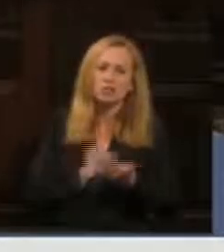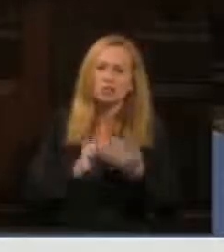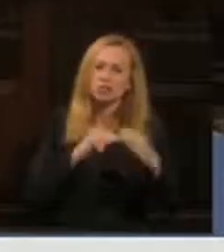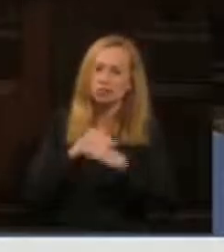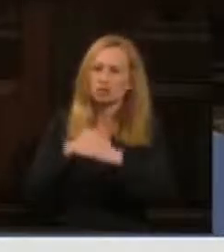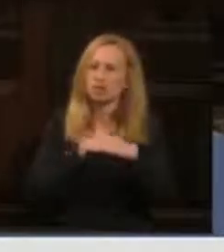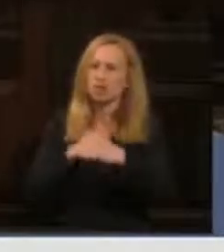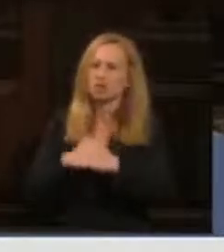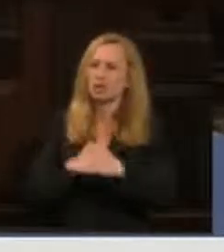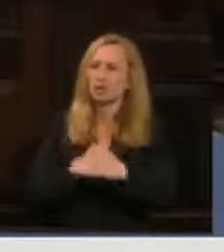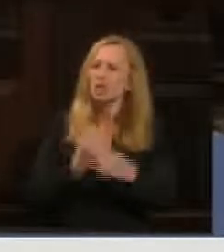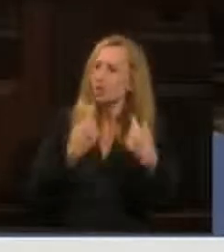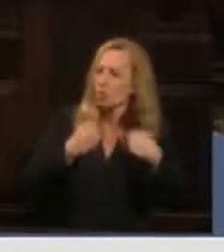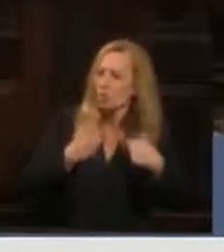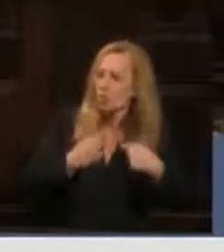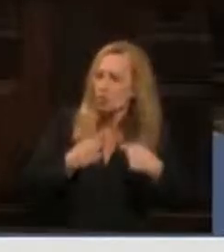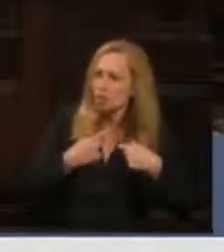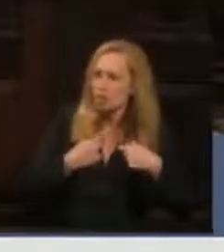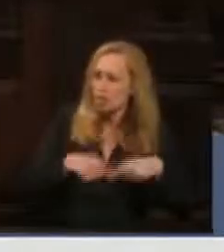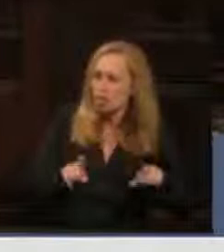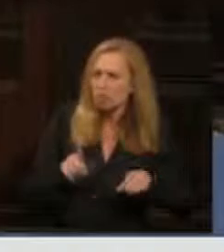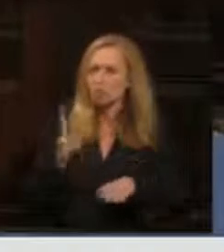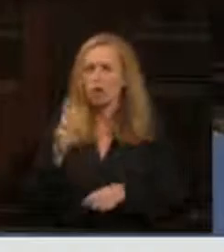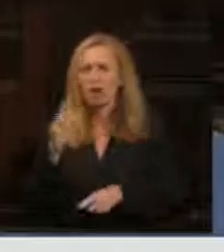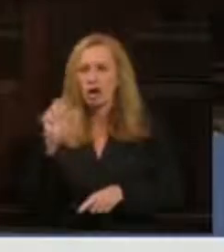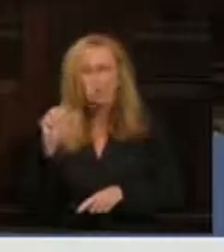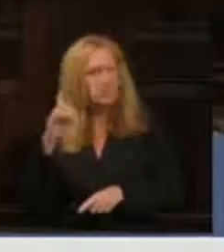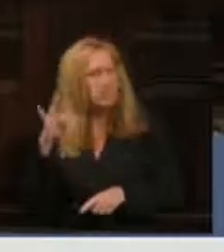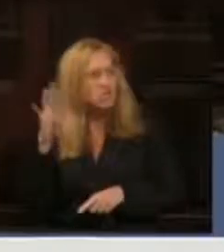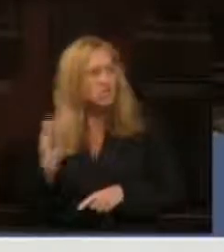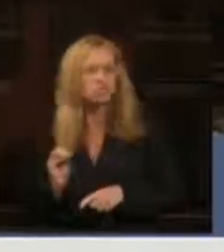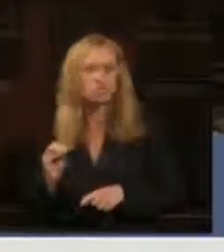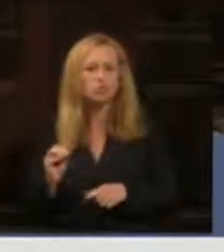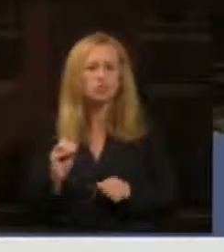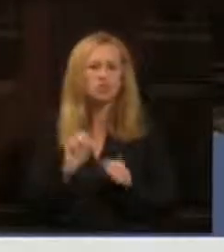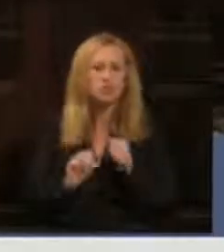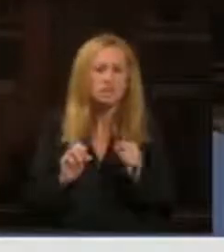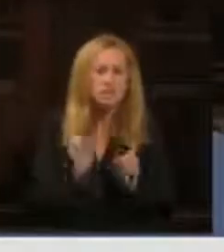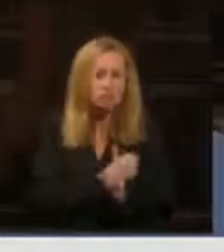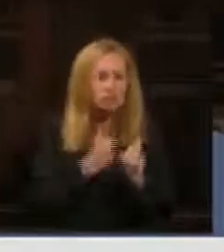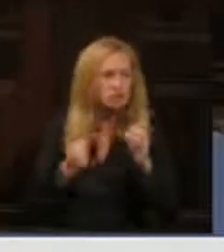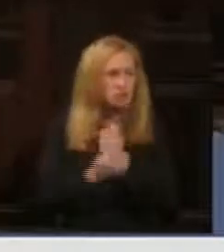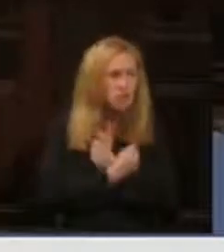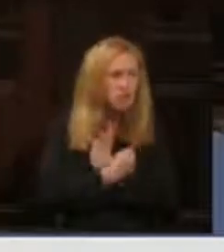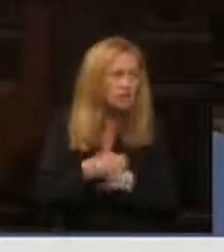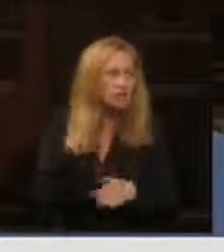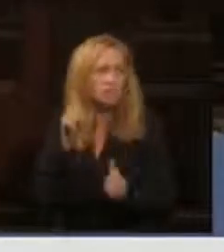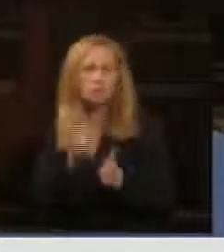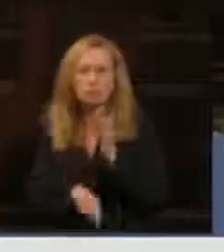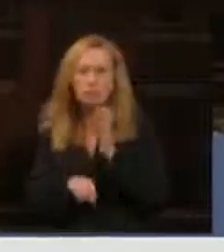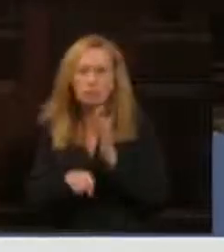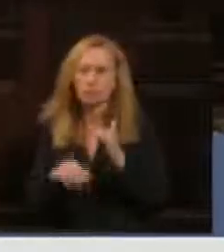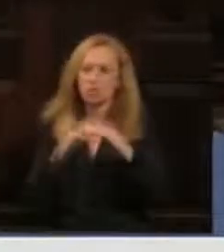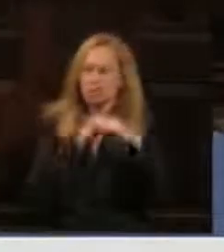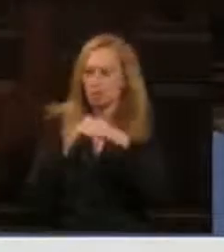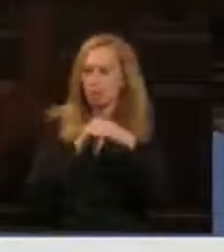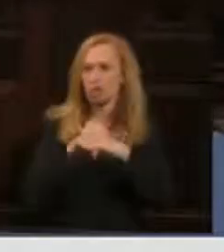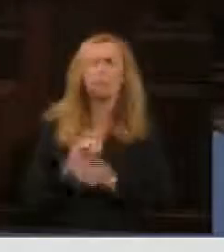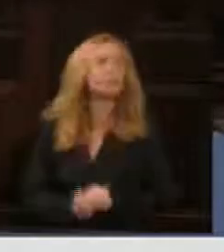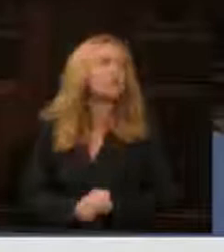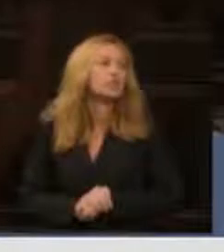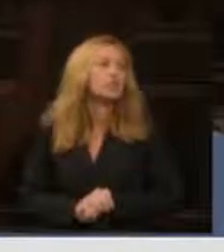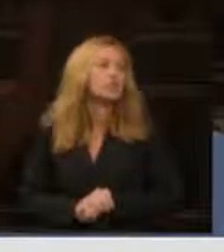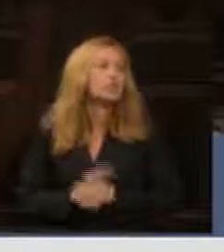ao racismo, fazer da nossa sociedade uma sociedade menos desigual. E